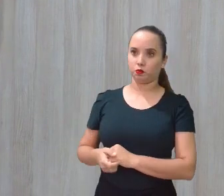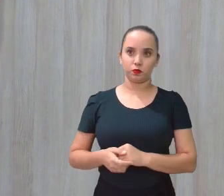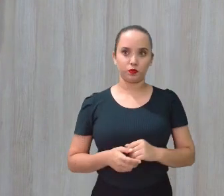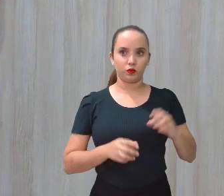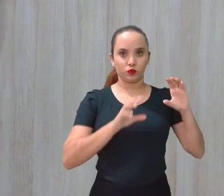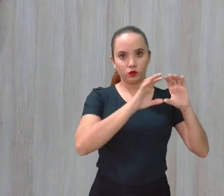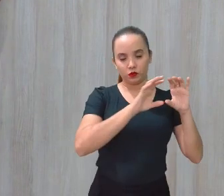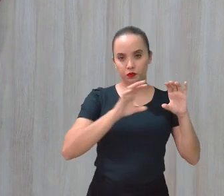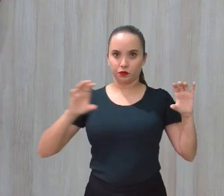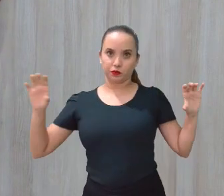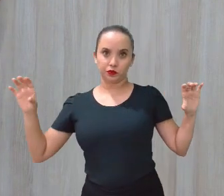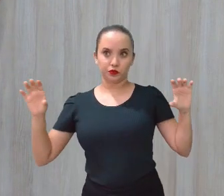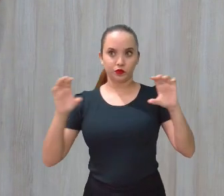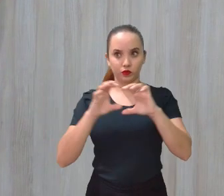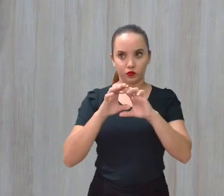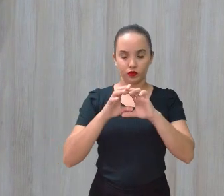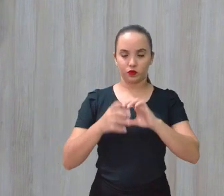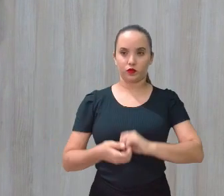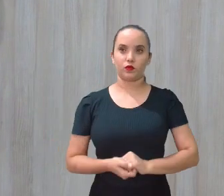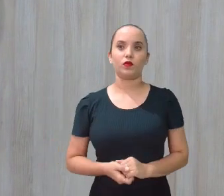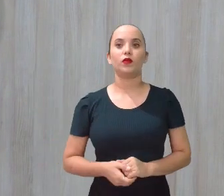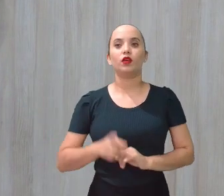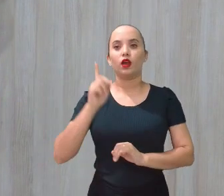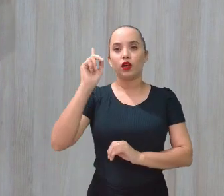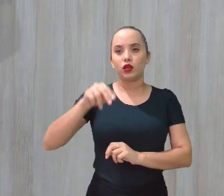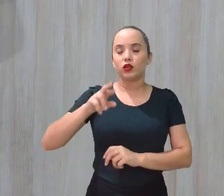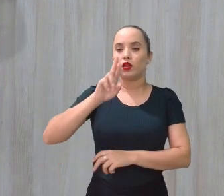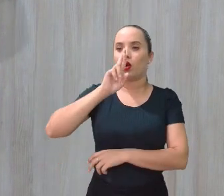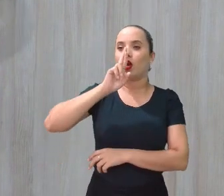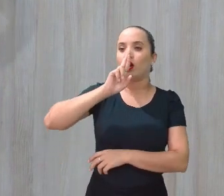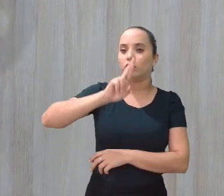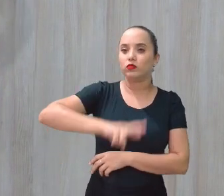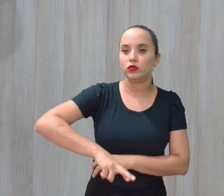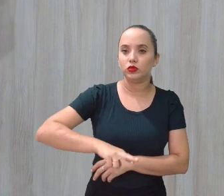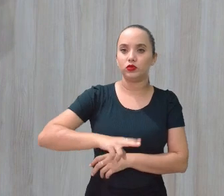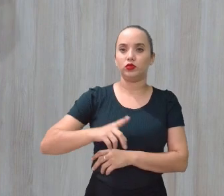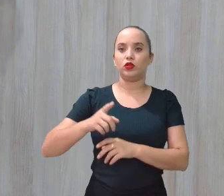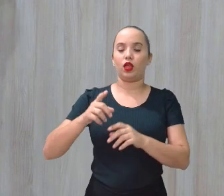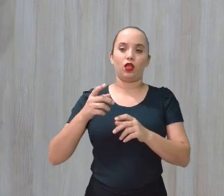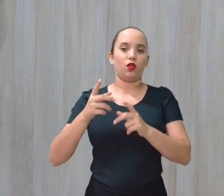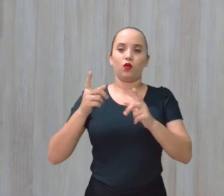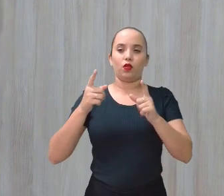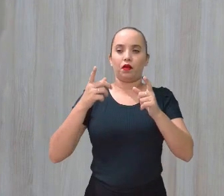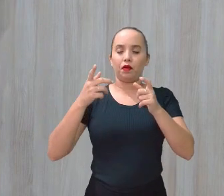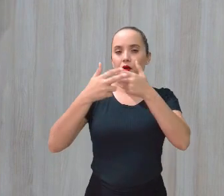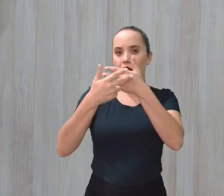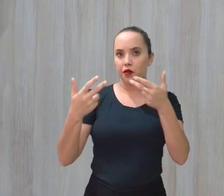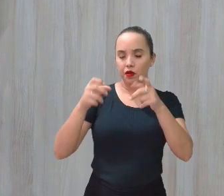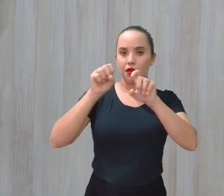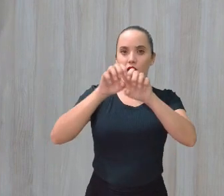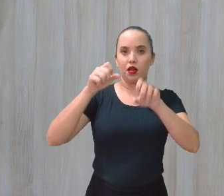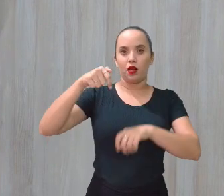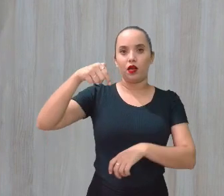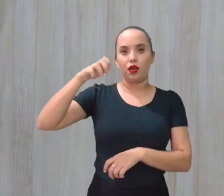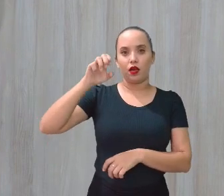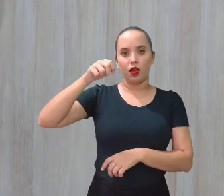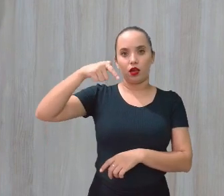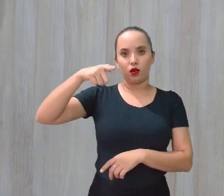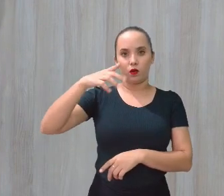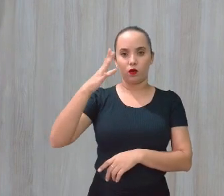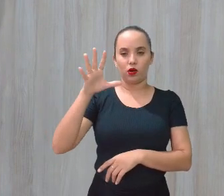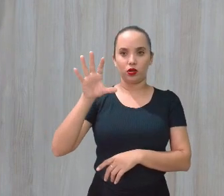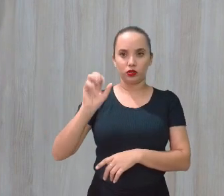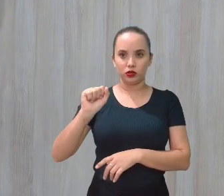passagem aqui, resultando exatamente naquele tipo de equação que a gente conhece, tá certo? E olha